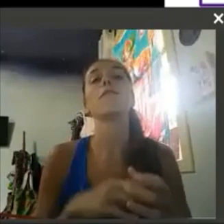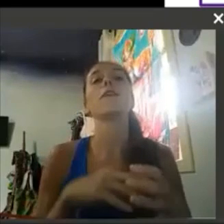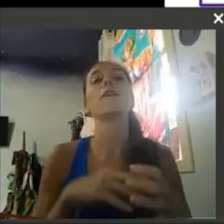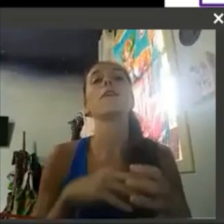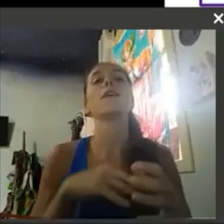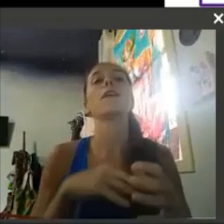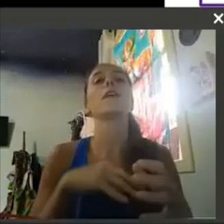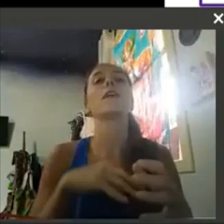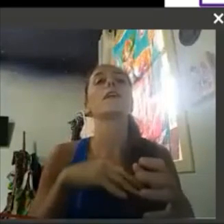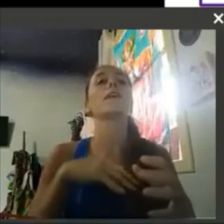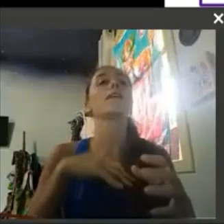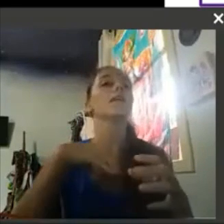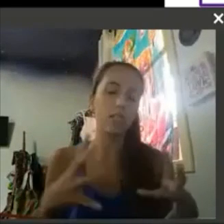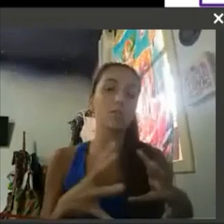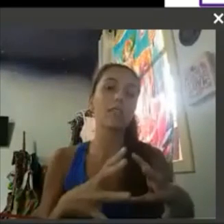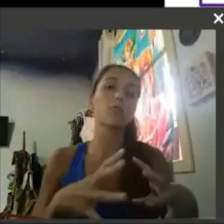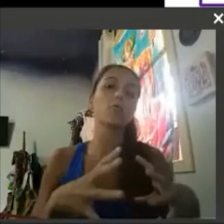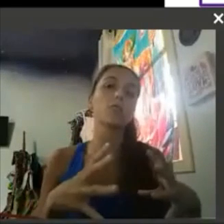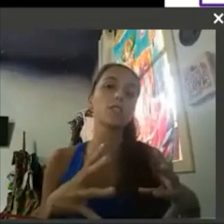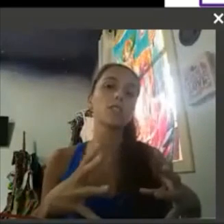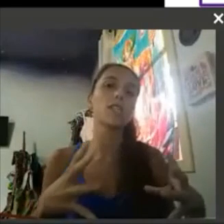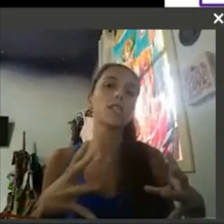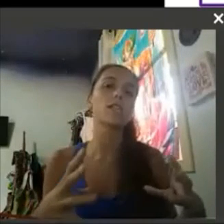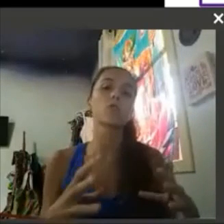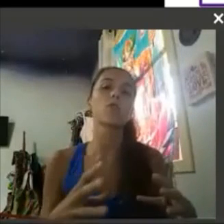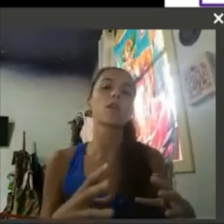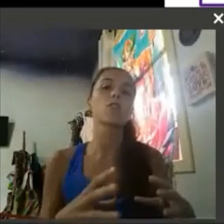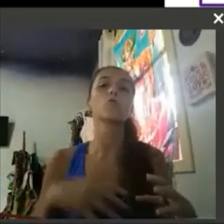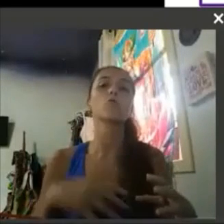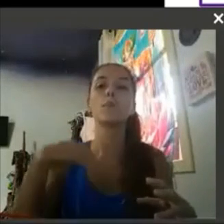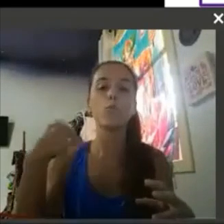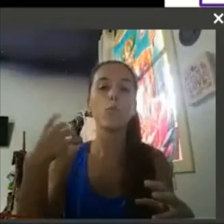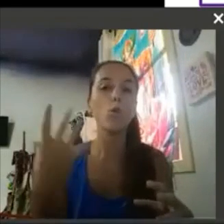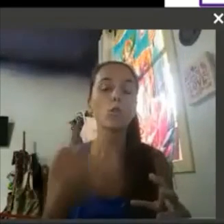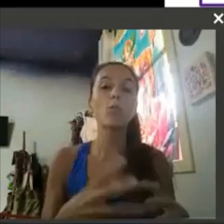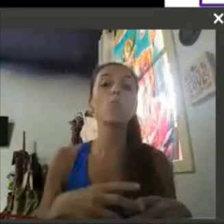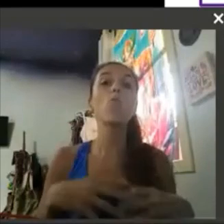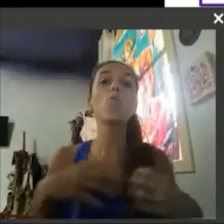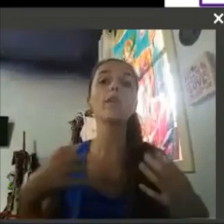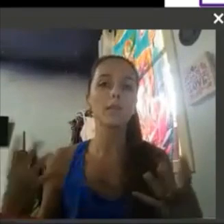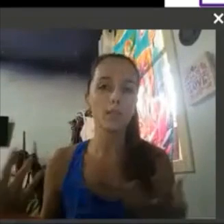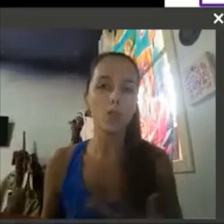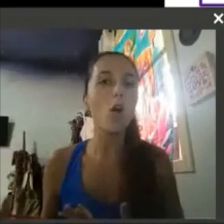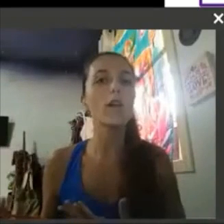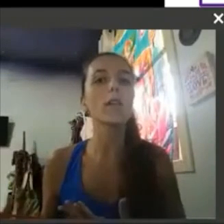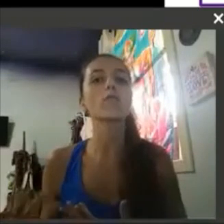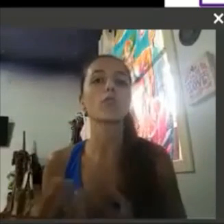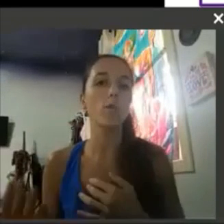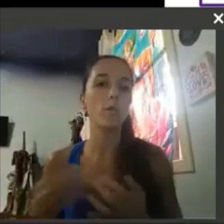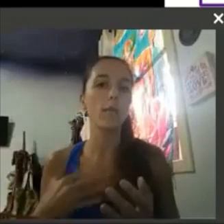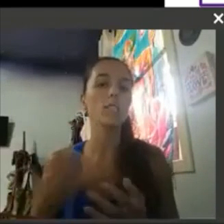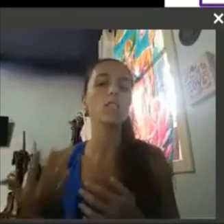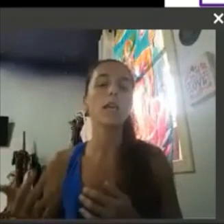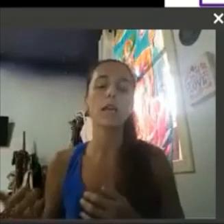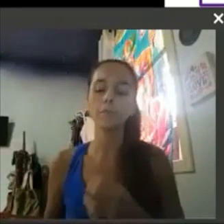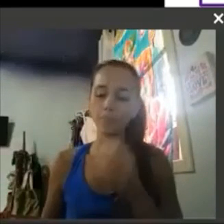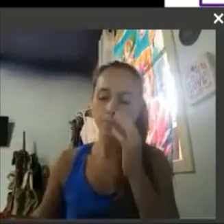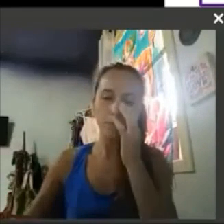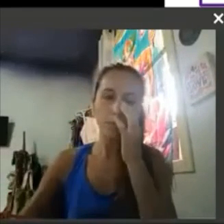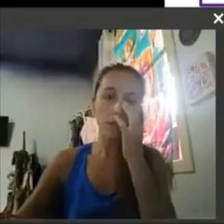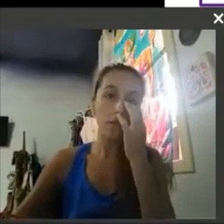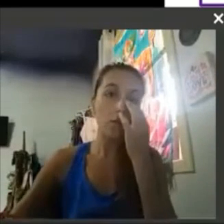fica crescendo, né? Digamos, fica em descanso de um dia para o outro por muitas horas, o que normalmente,